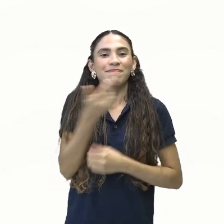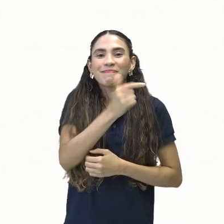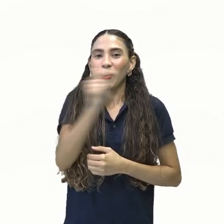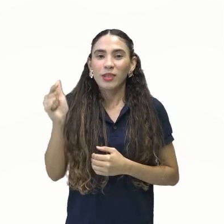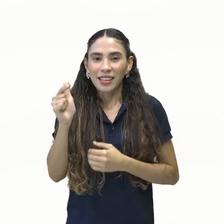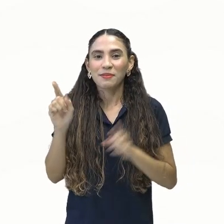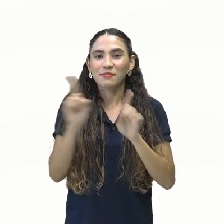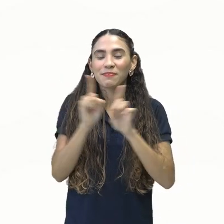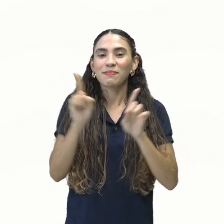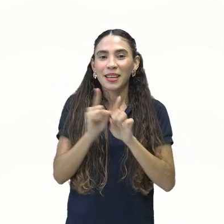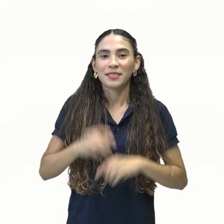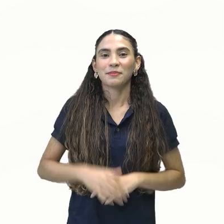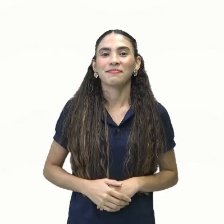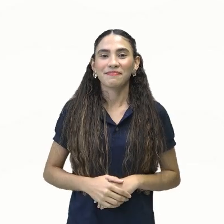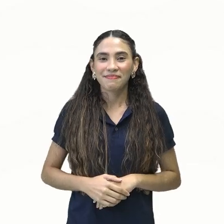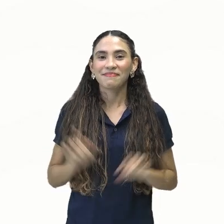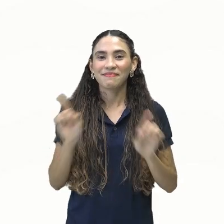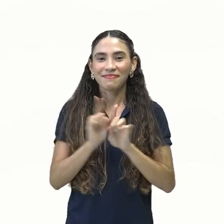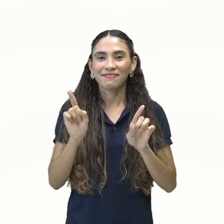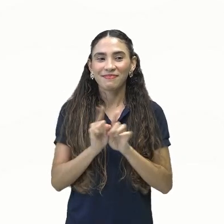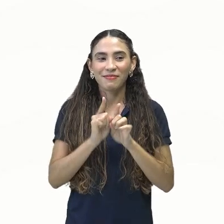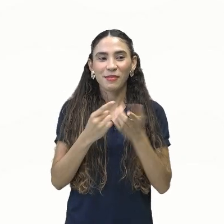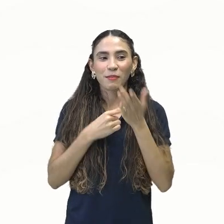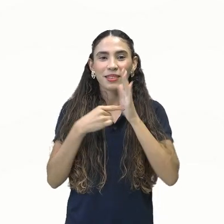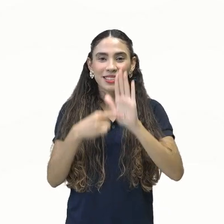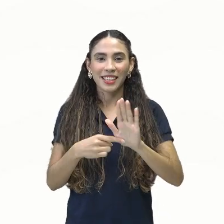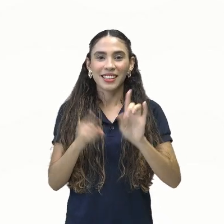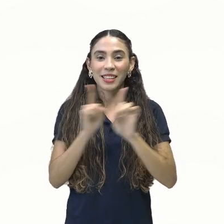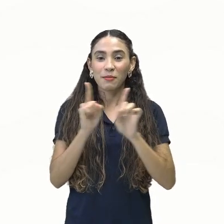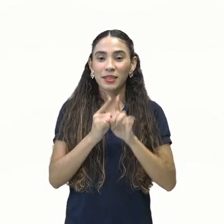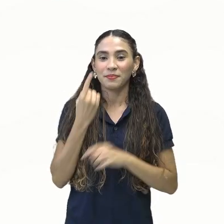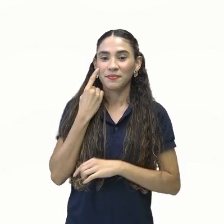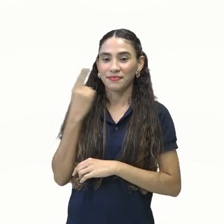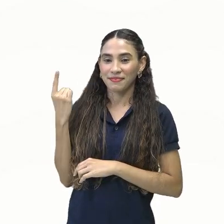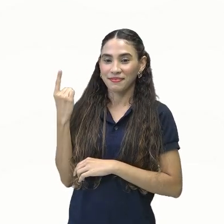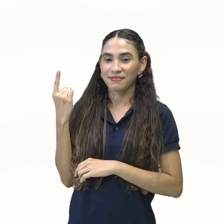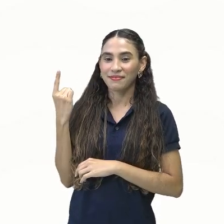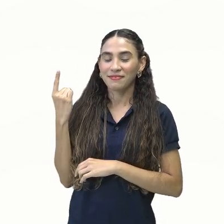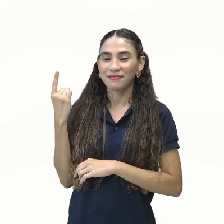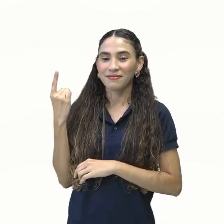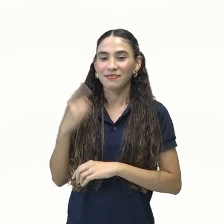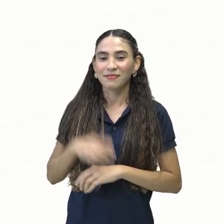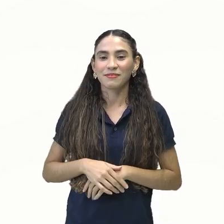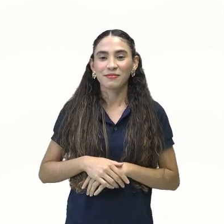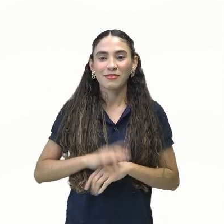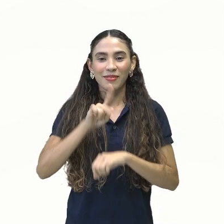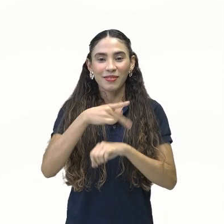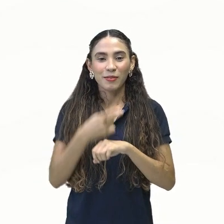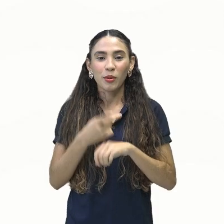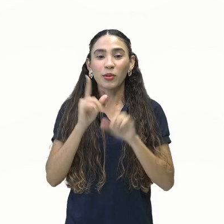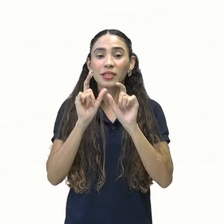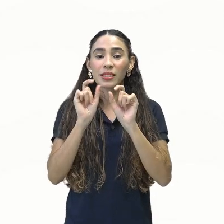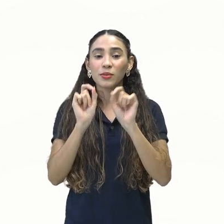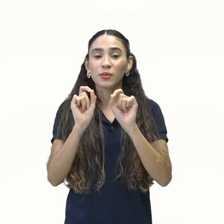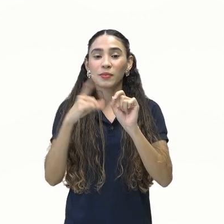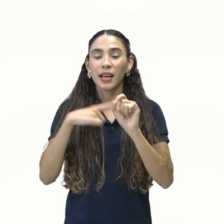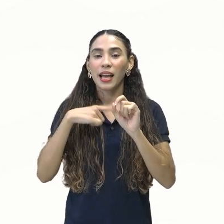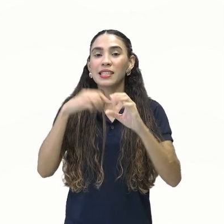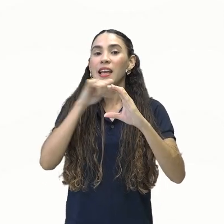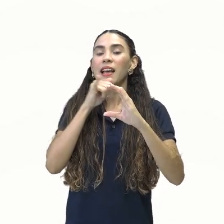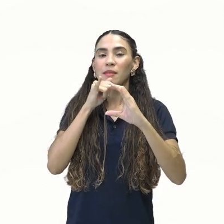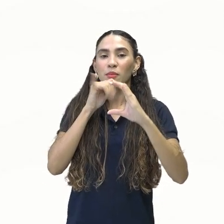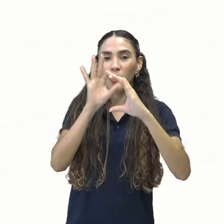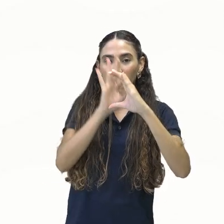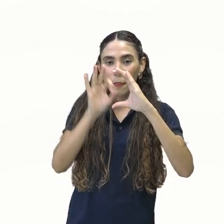Procariontes com núcleo sem definição estão representados aqui por esse indivíduo, tá bom? E os seres eucariontes são